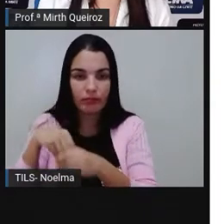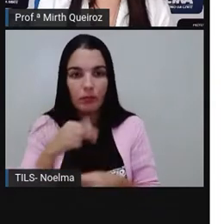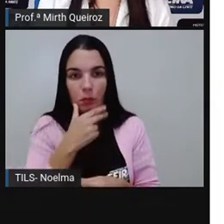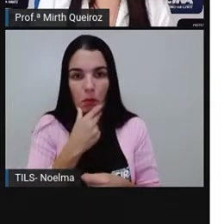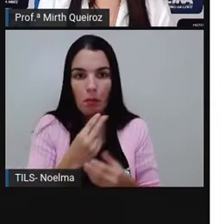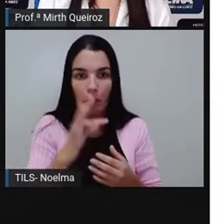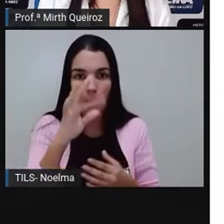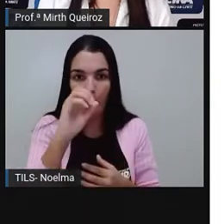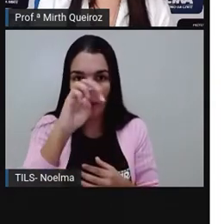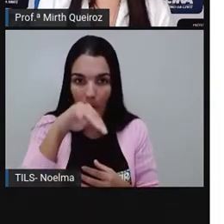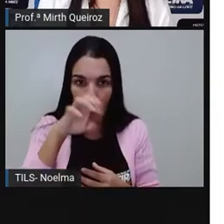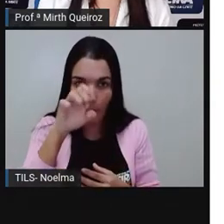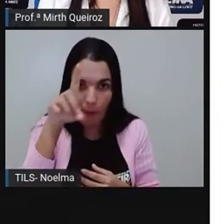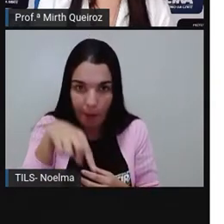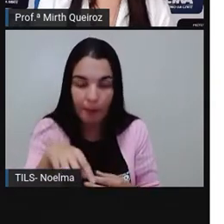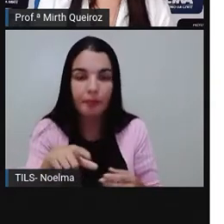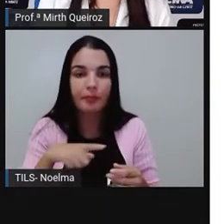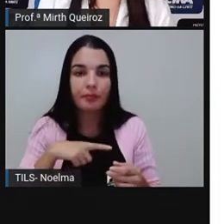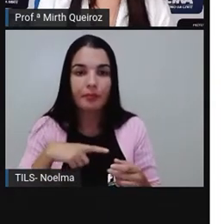Souza, houve